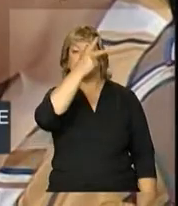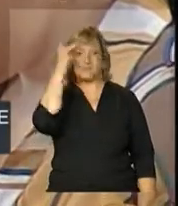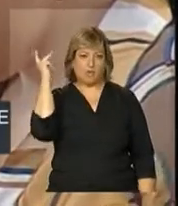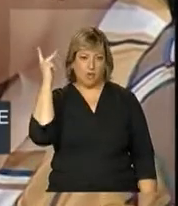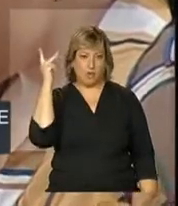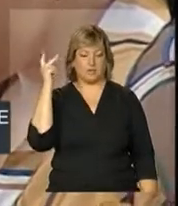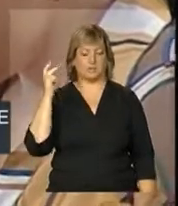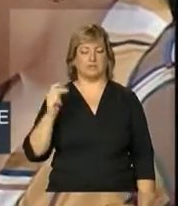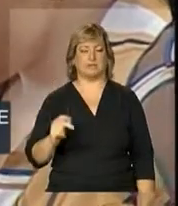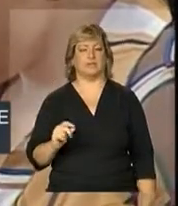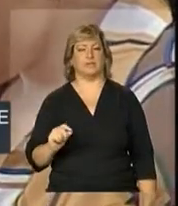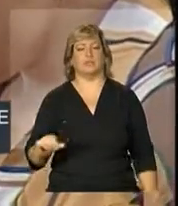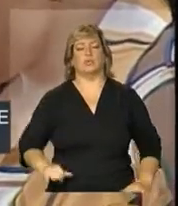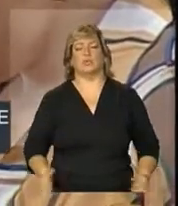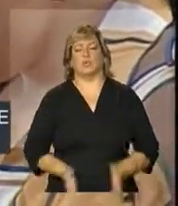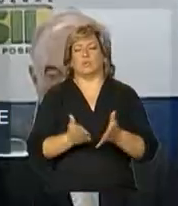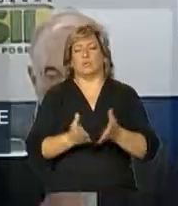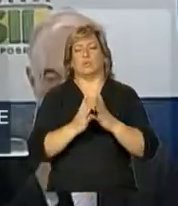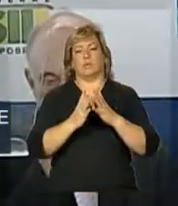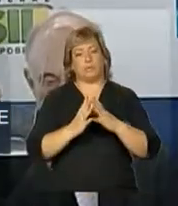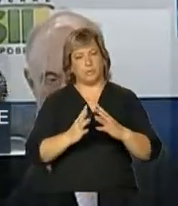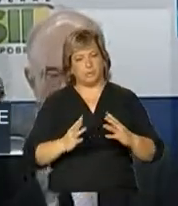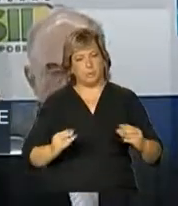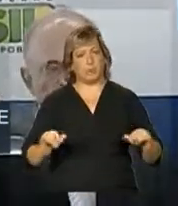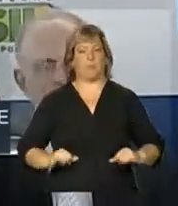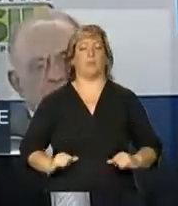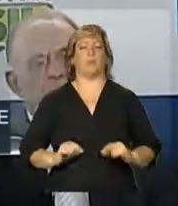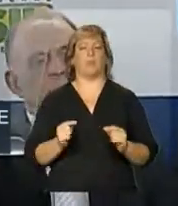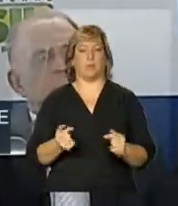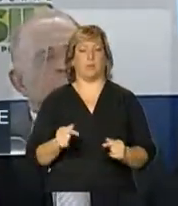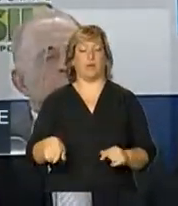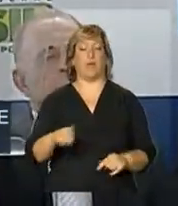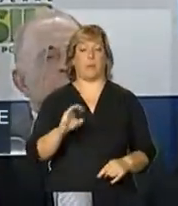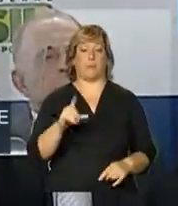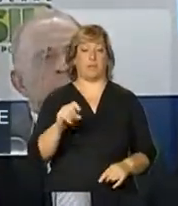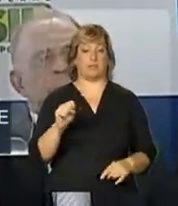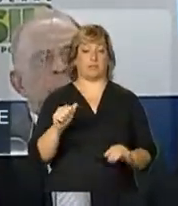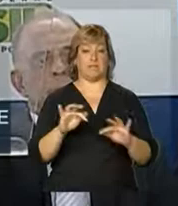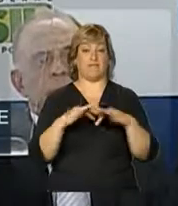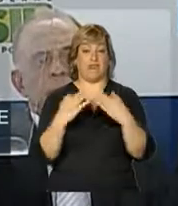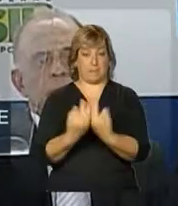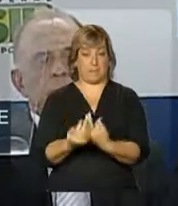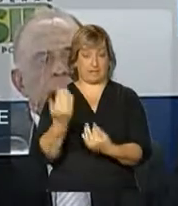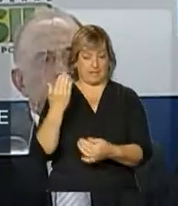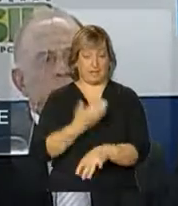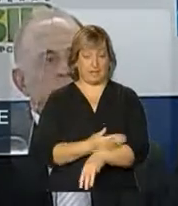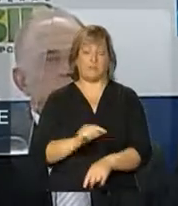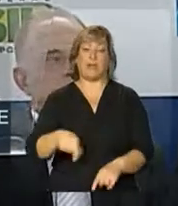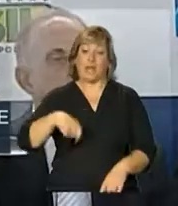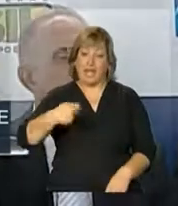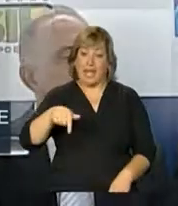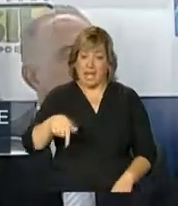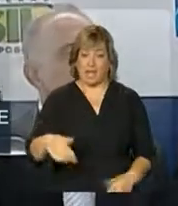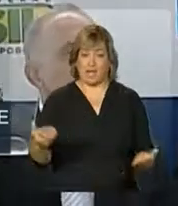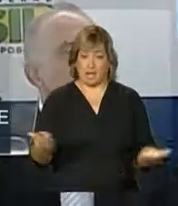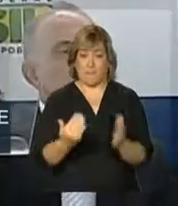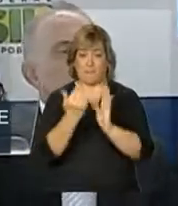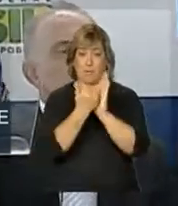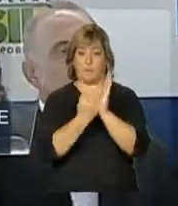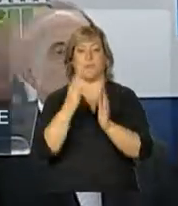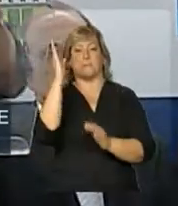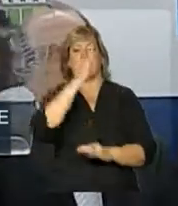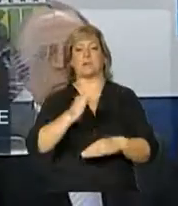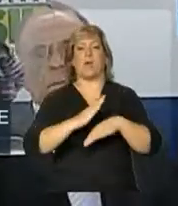pessoas da extrema pobreza, com o Bolsa Família tradicional. Com o Brasil Carinhoso, a